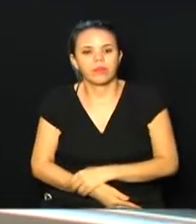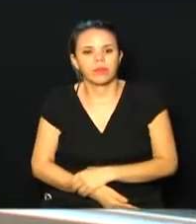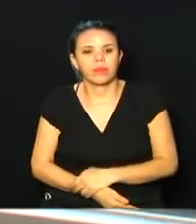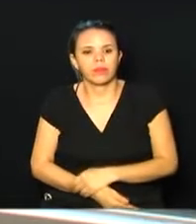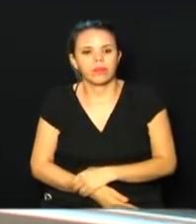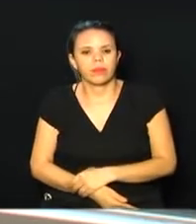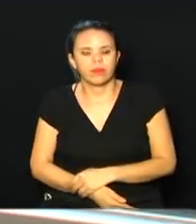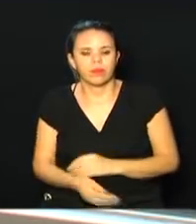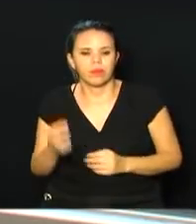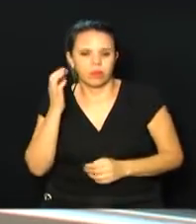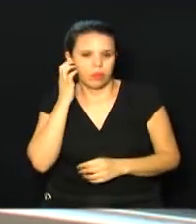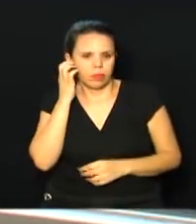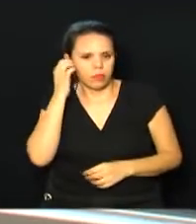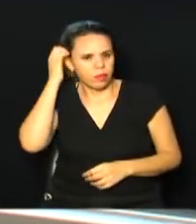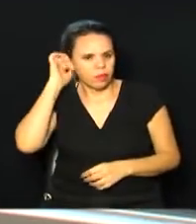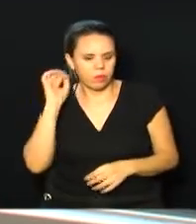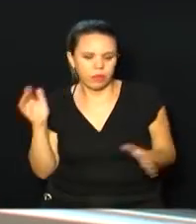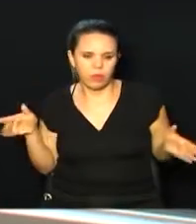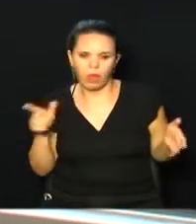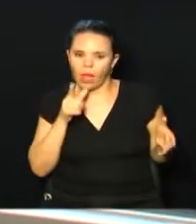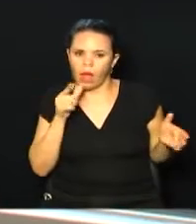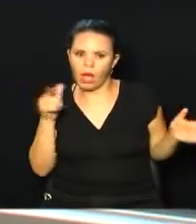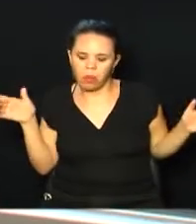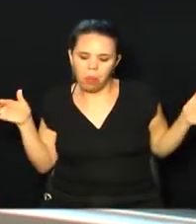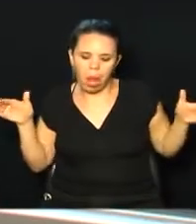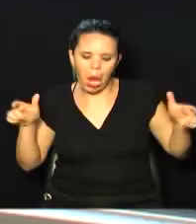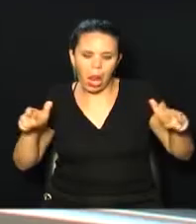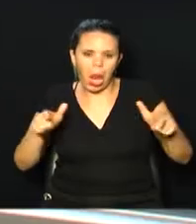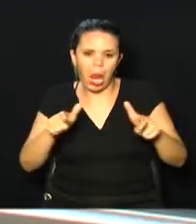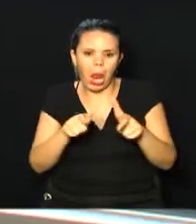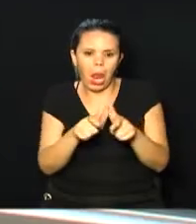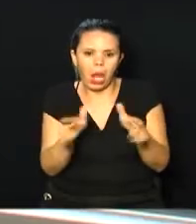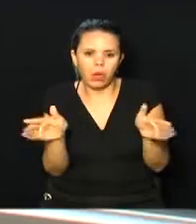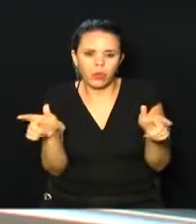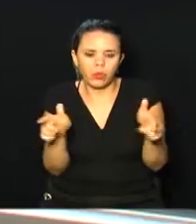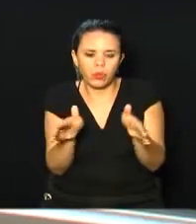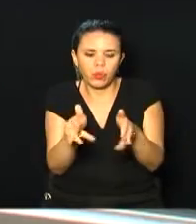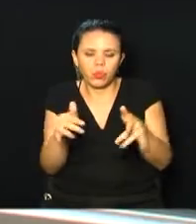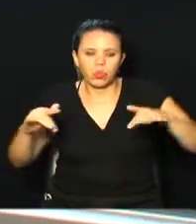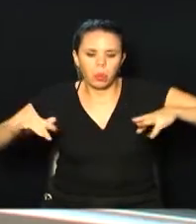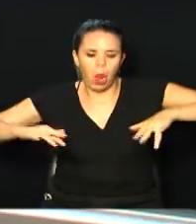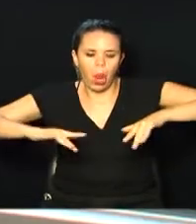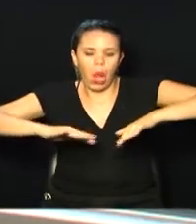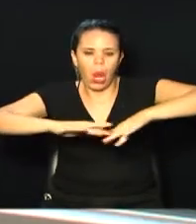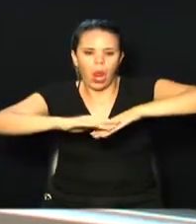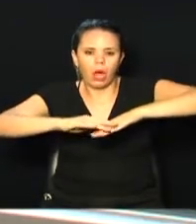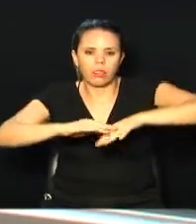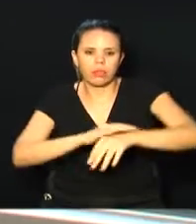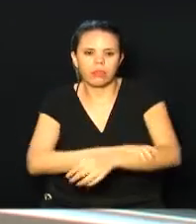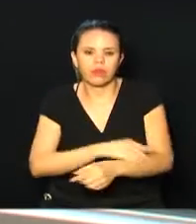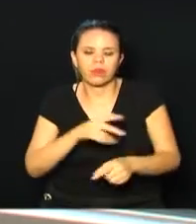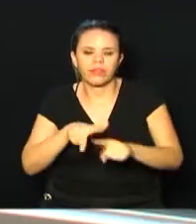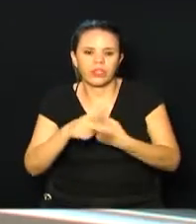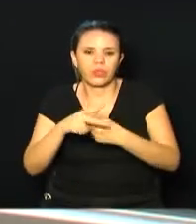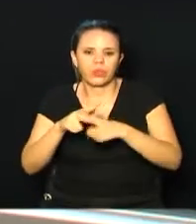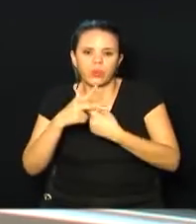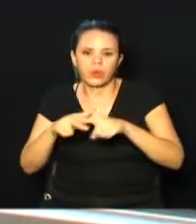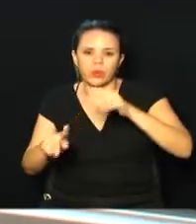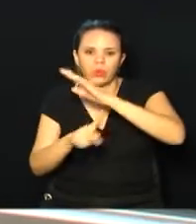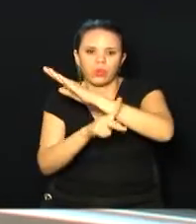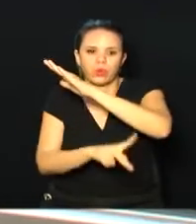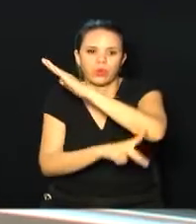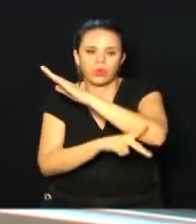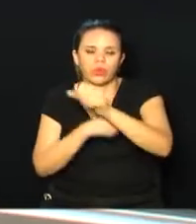debaixo dos viadutos, afunila. Para você dar vazão, eu acho que você vai ter que refazer todas as pontes e viadutos,